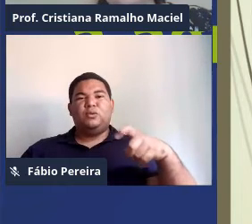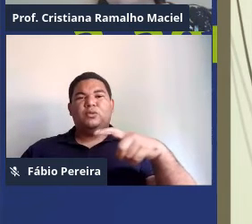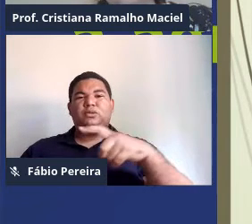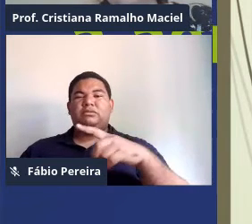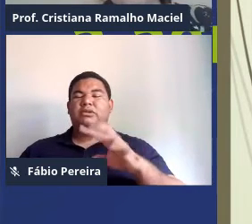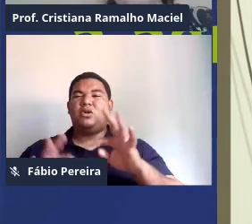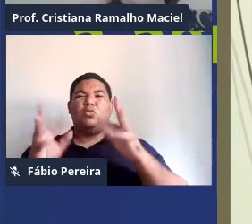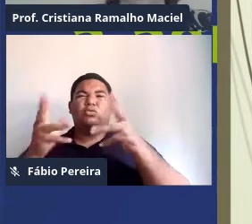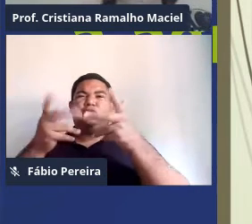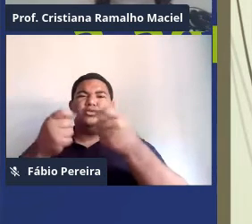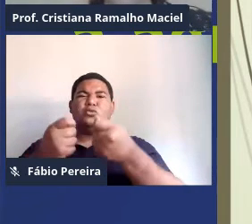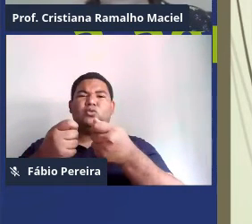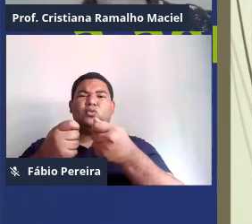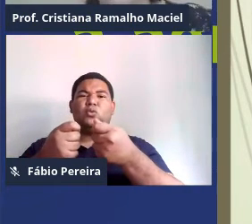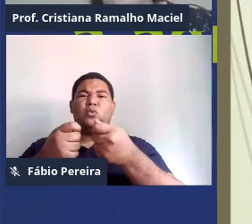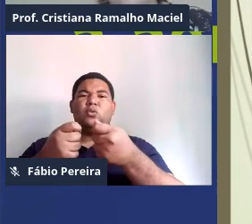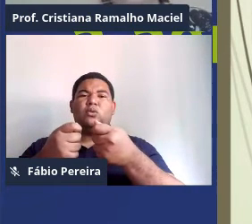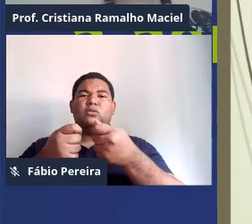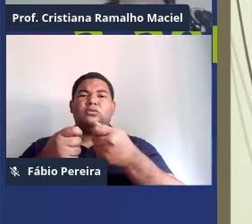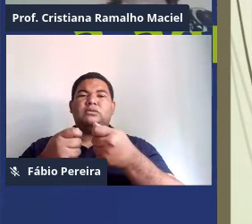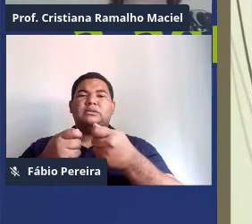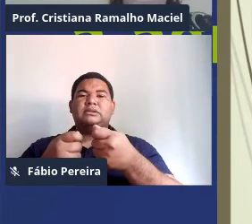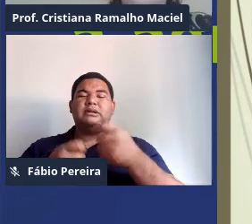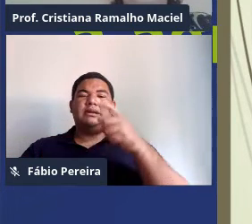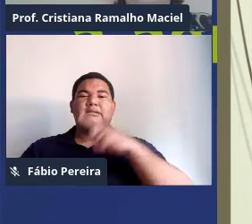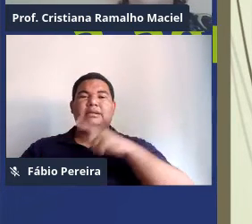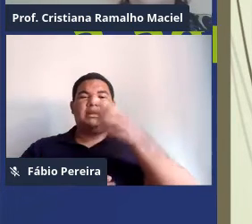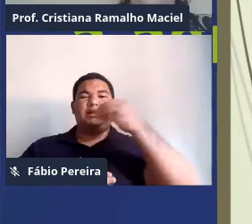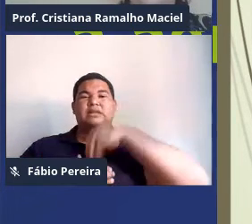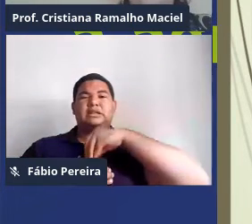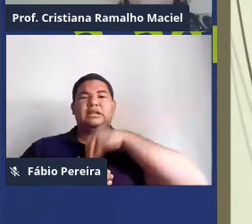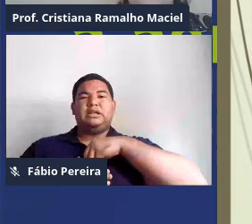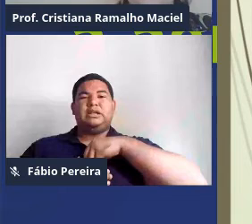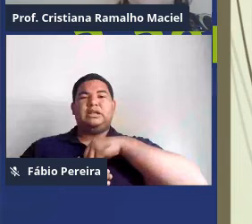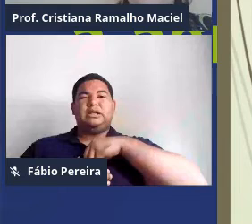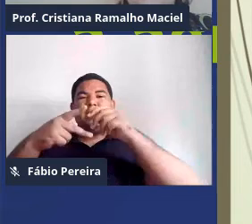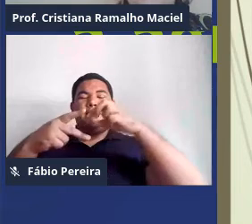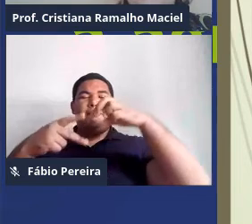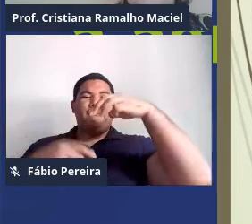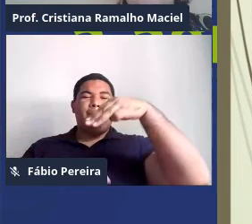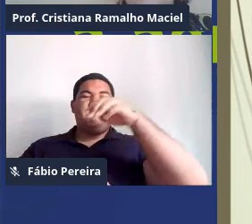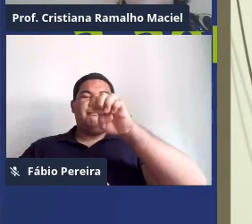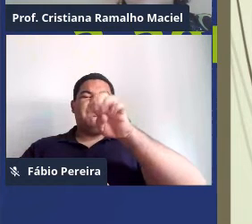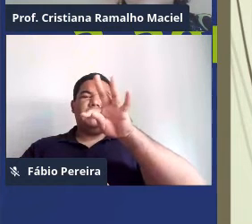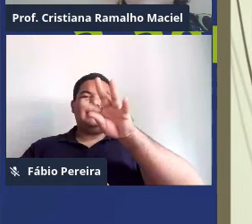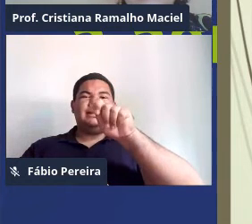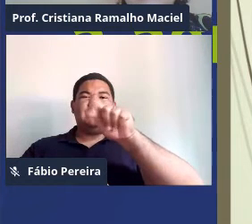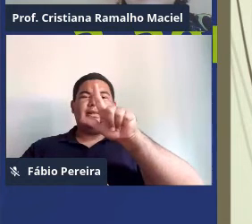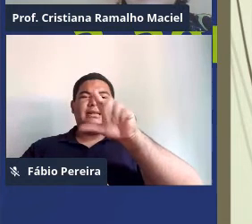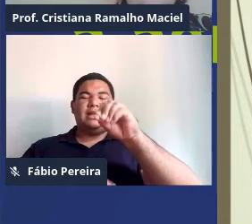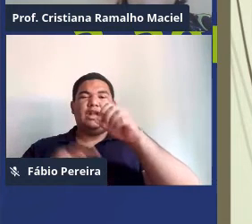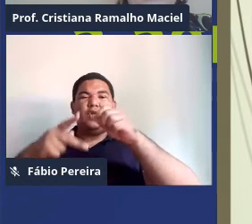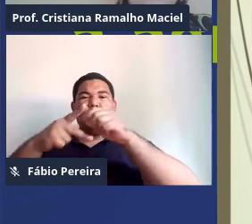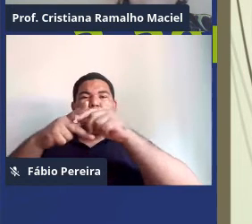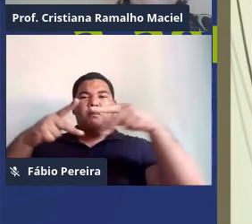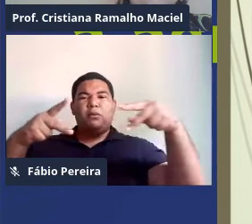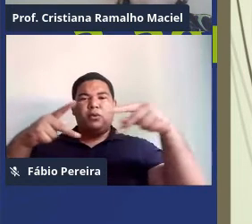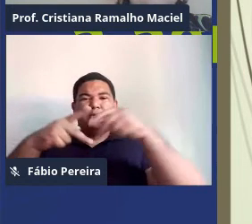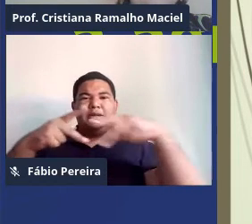os organismos, tem uma metaloproteína. O que é uma metaloproteína? É uma proteína que vocês estão vendo, esses 6